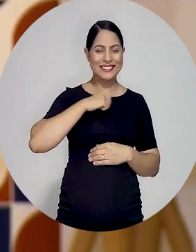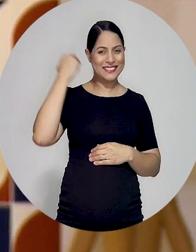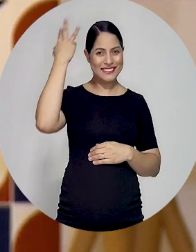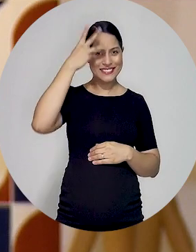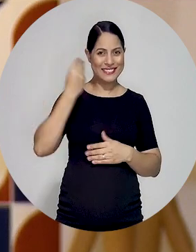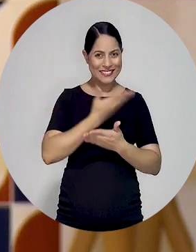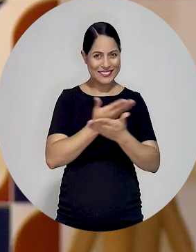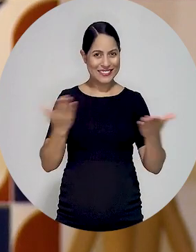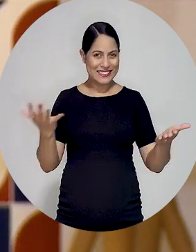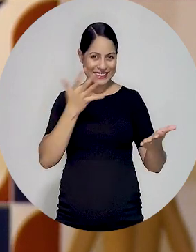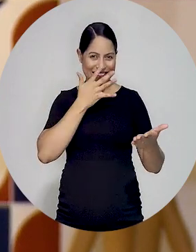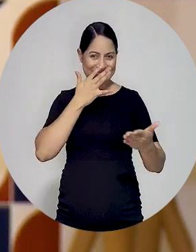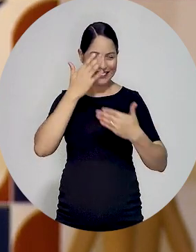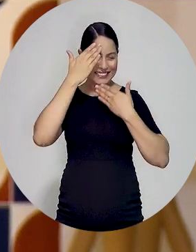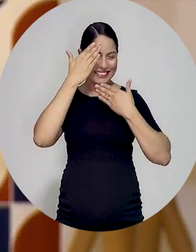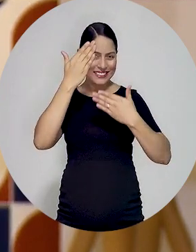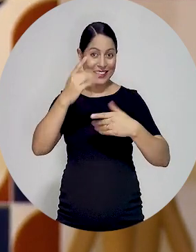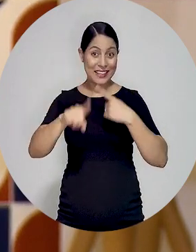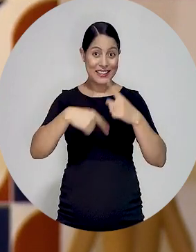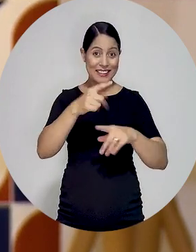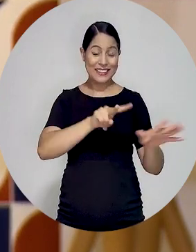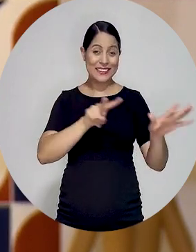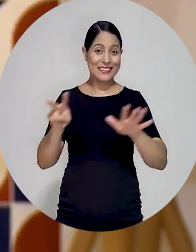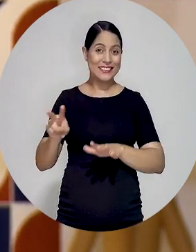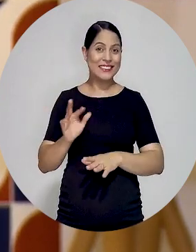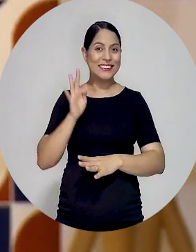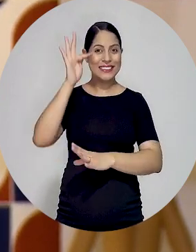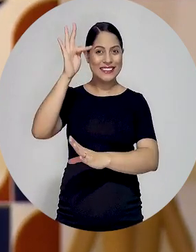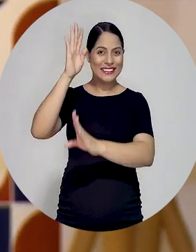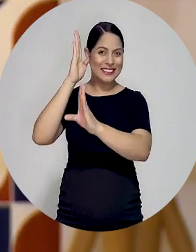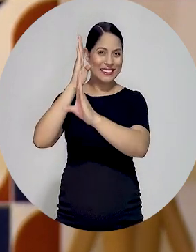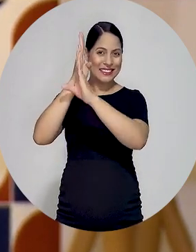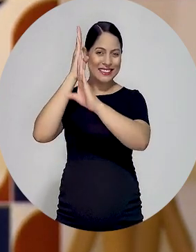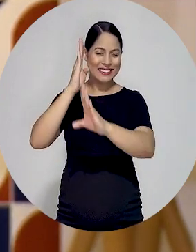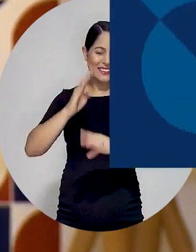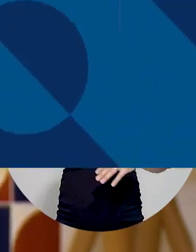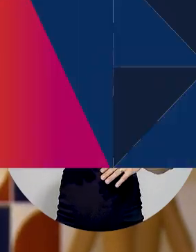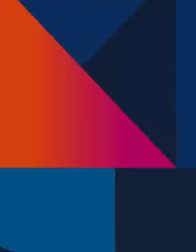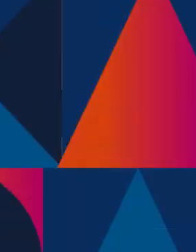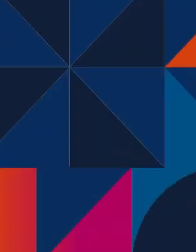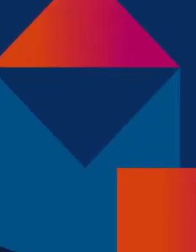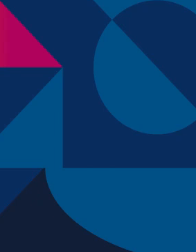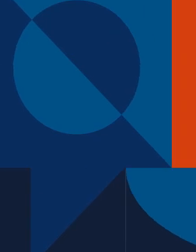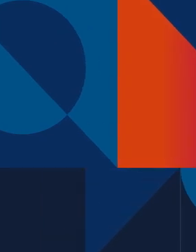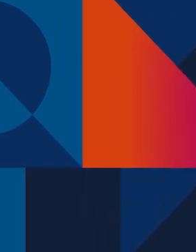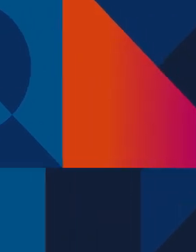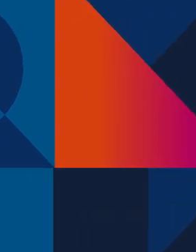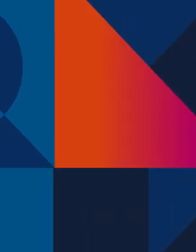Eu sou Mariana Xavier e agradeço pela sua companhia. Te espero na próxima semana.